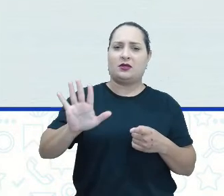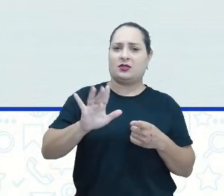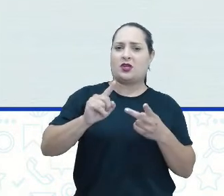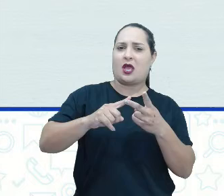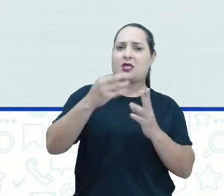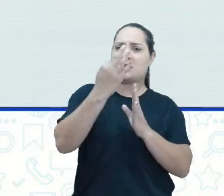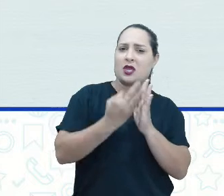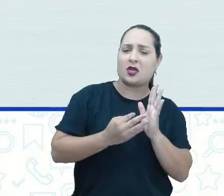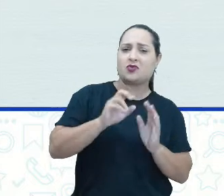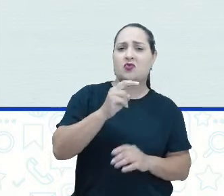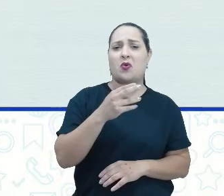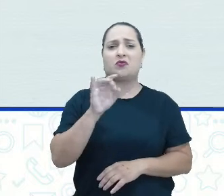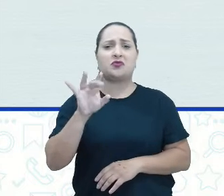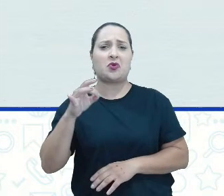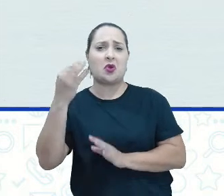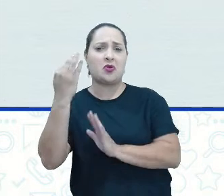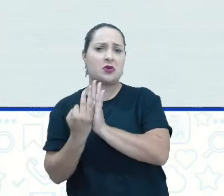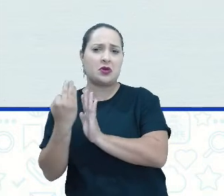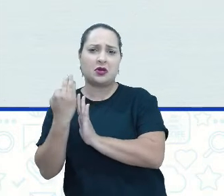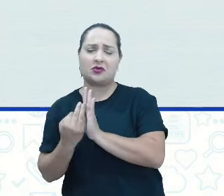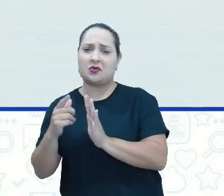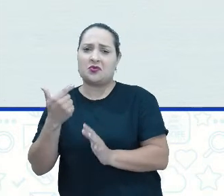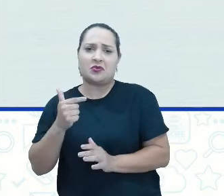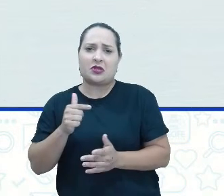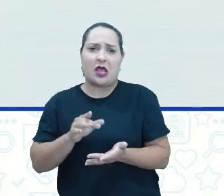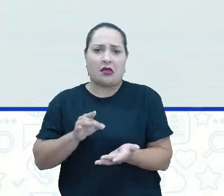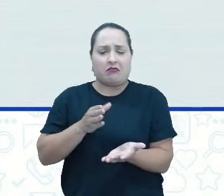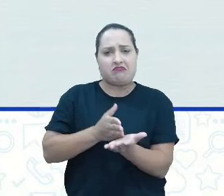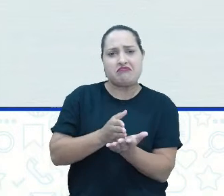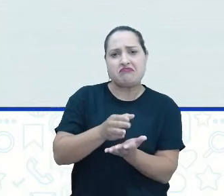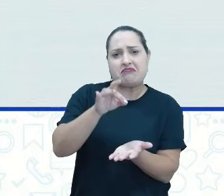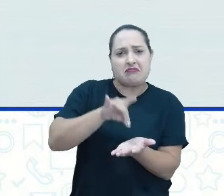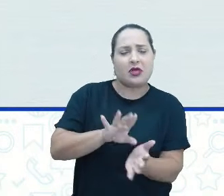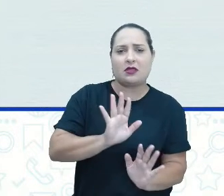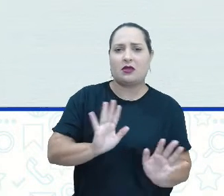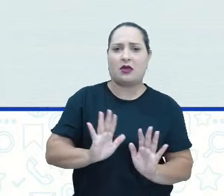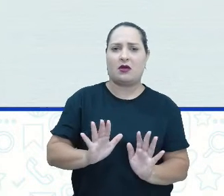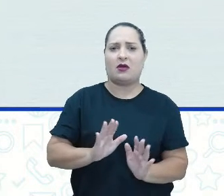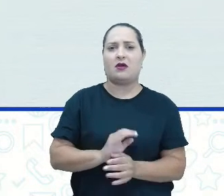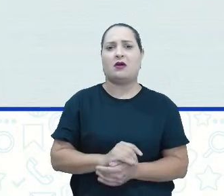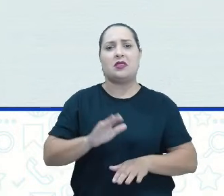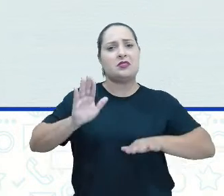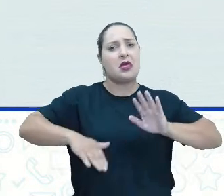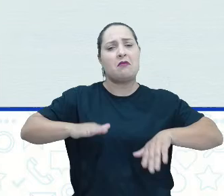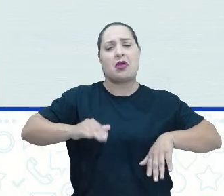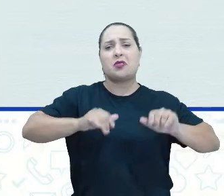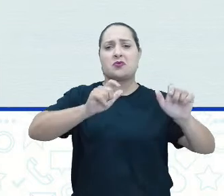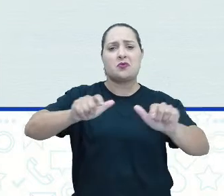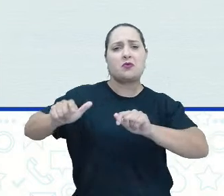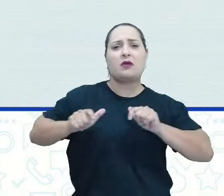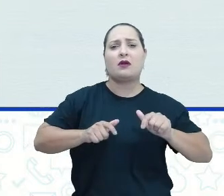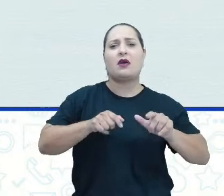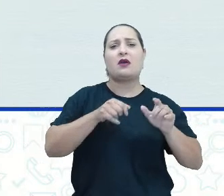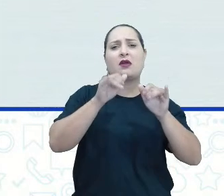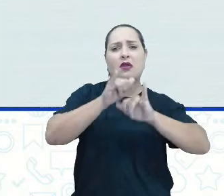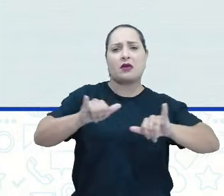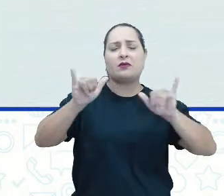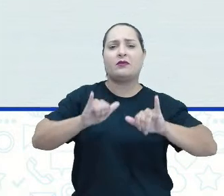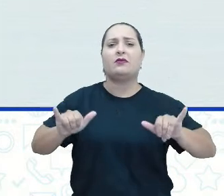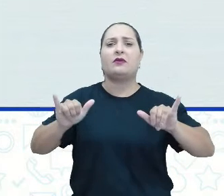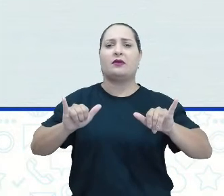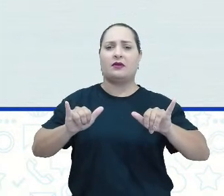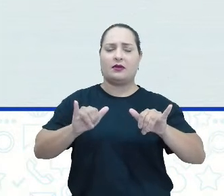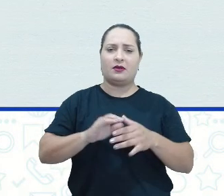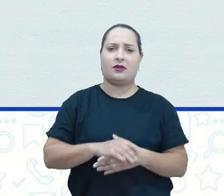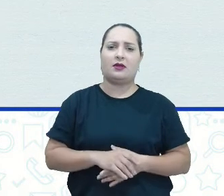Ou seja, não tem estrutura fixa e padrão. Isso dependerá também do local que será anunciado, por exemplo, o espaço que